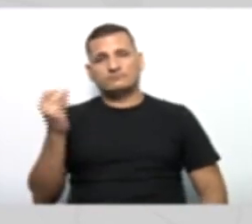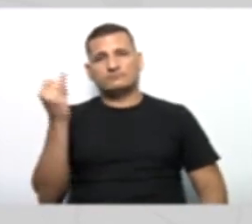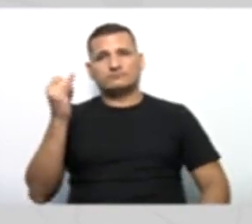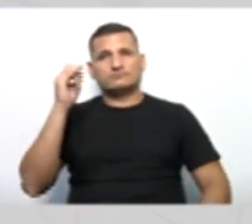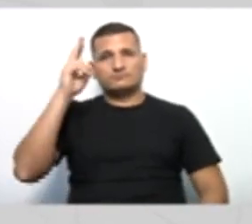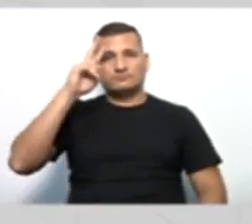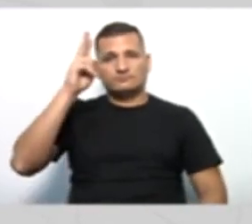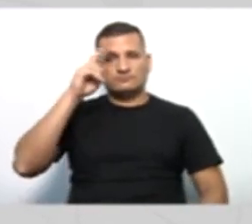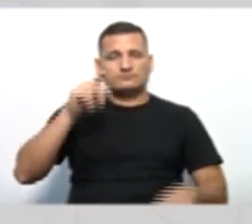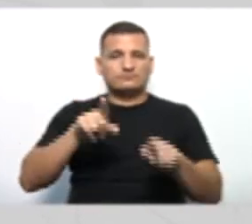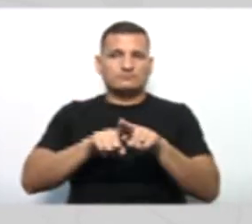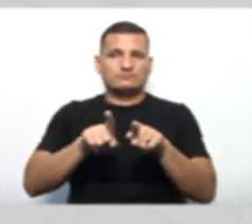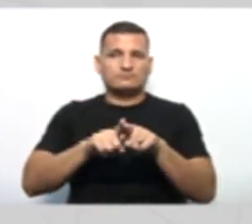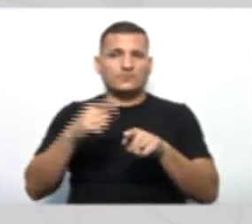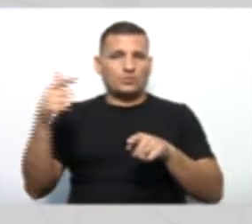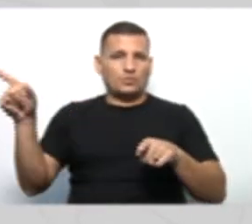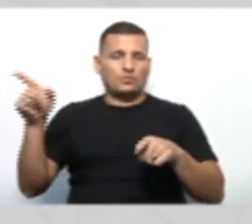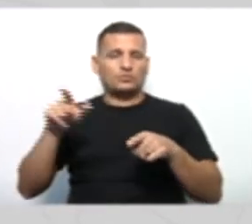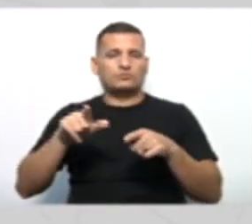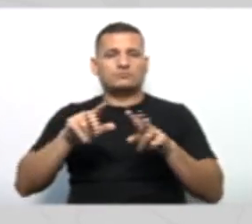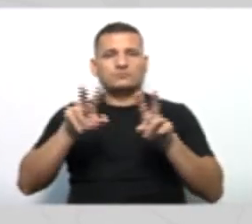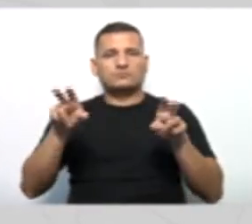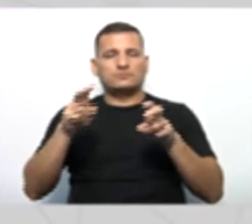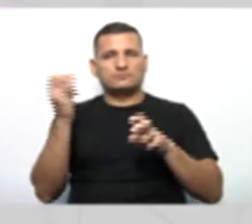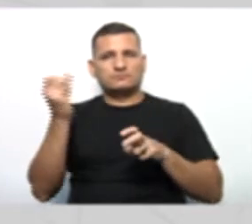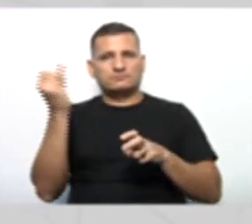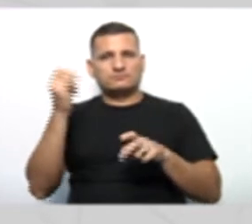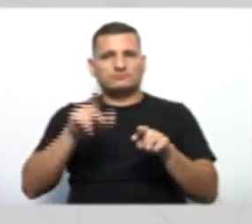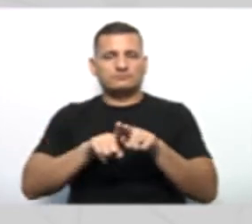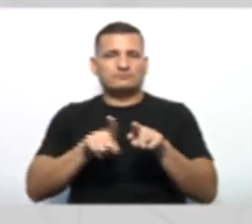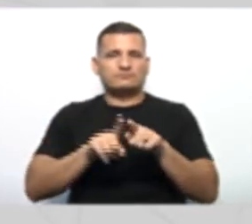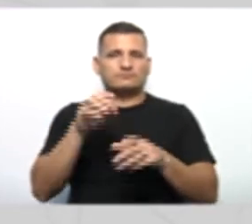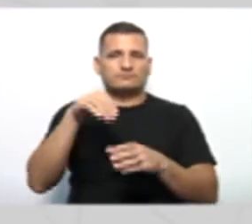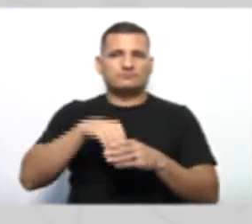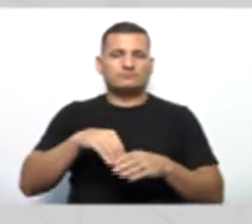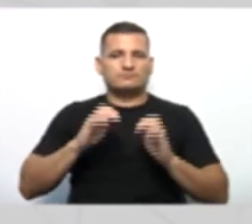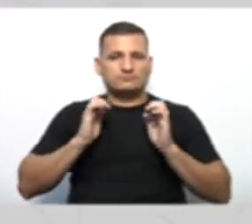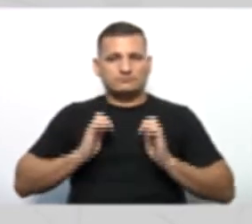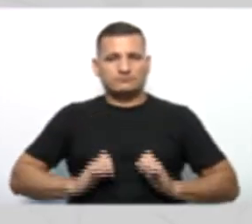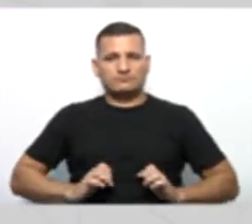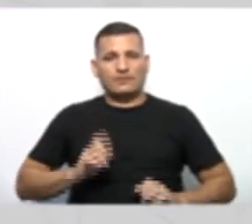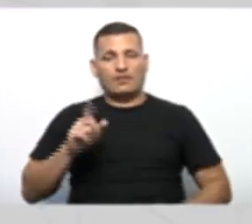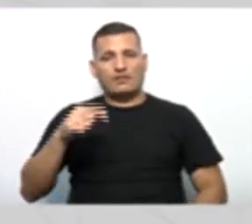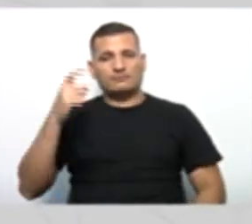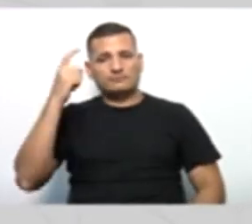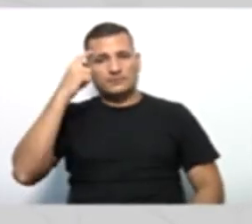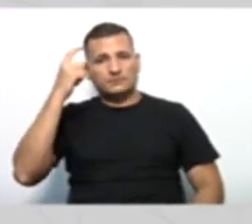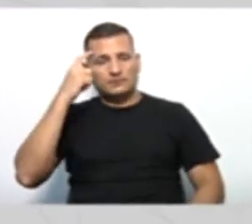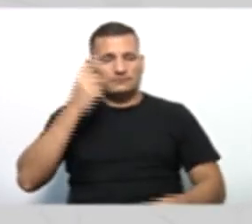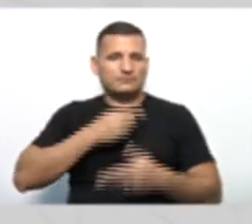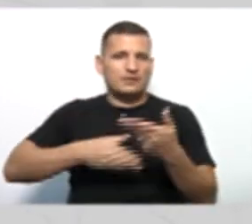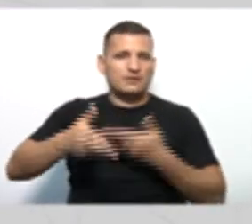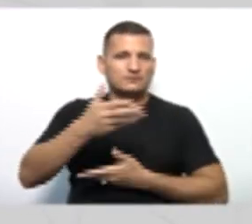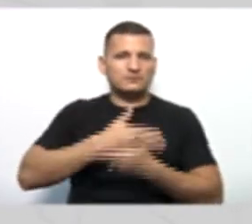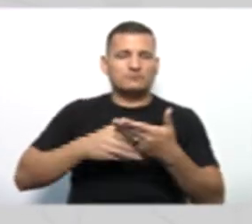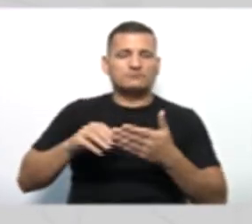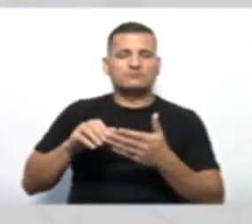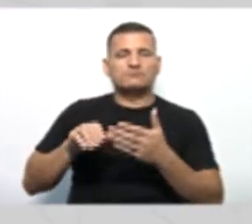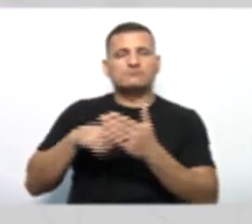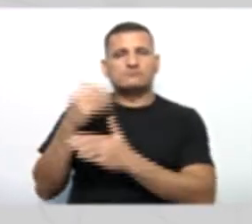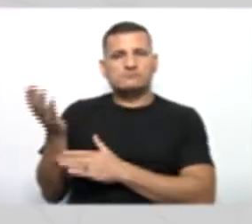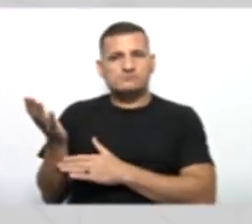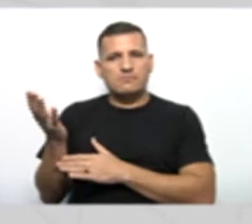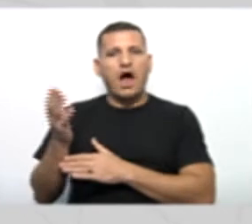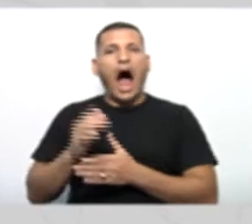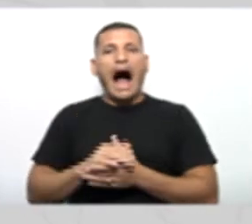que outro tópico importantíssimo dentro de um código de ética é pensar nas relações externas